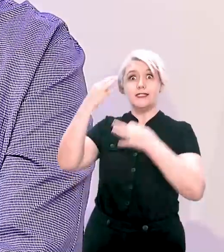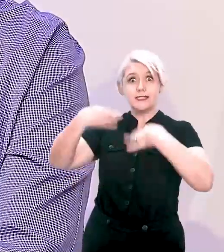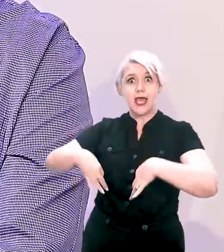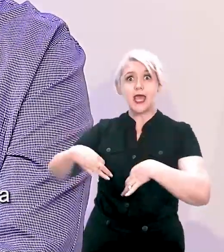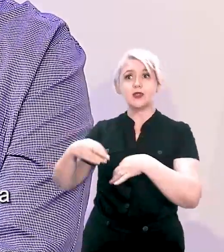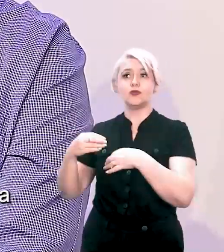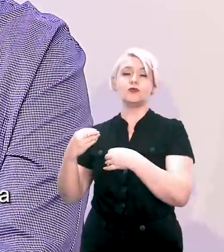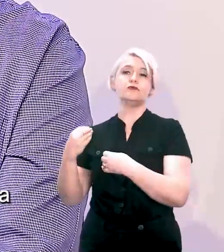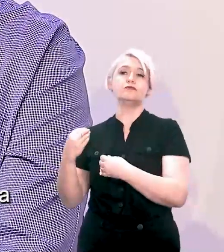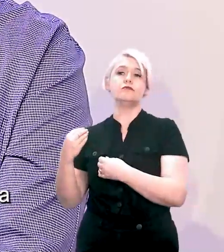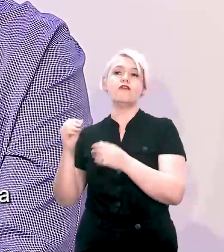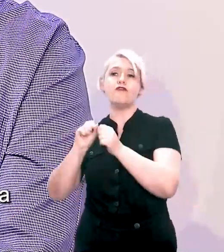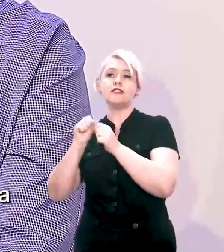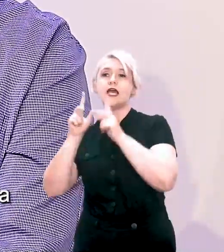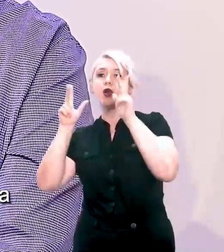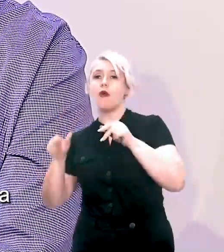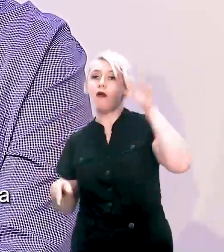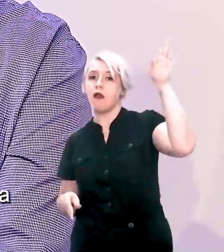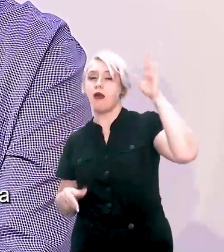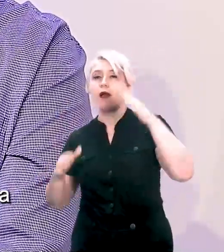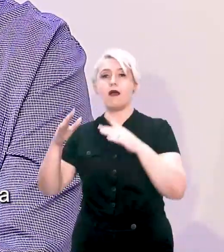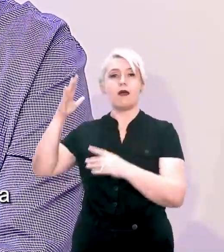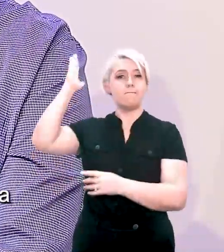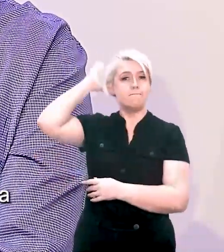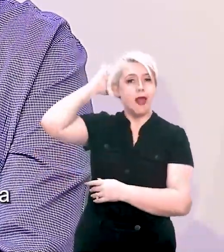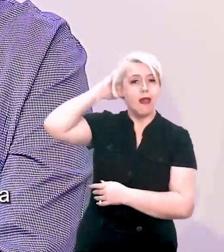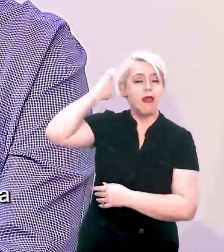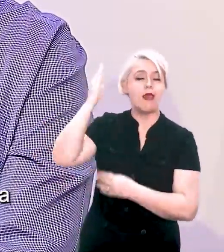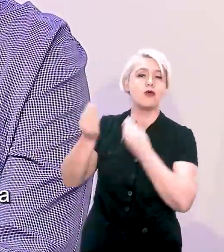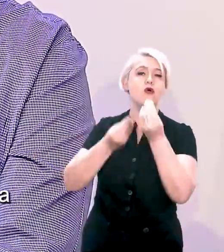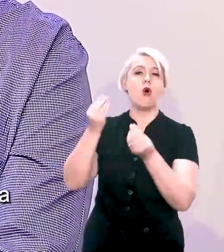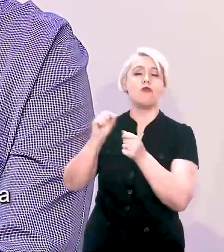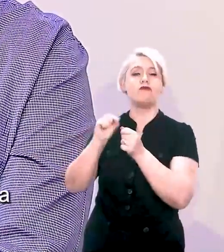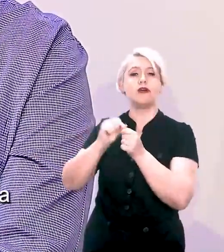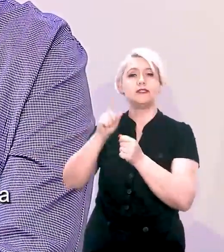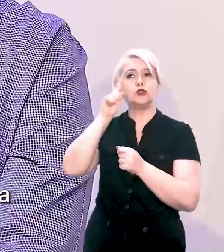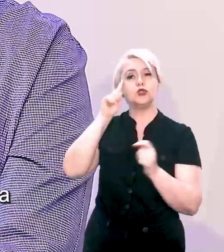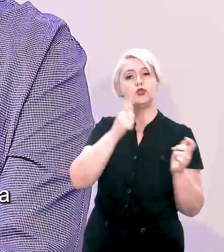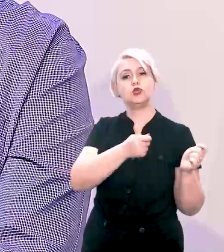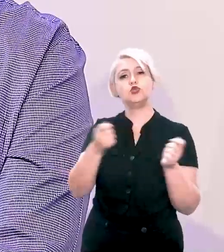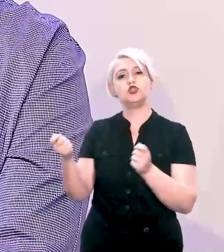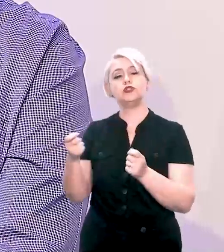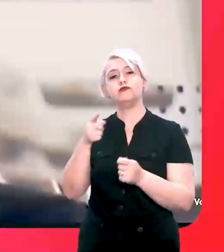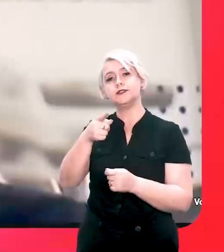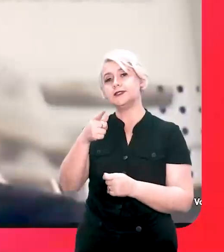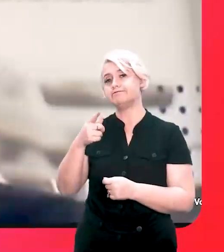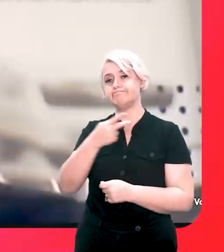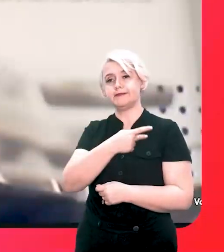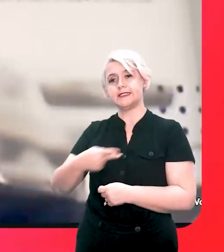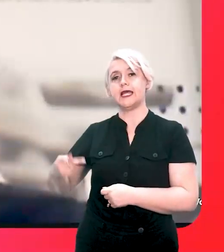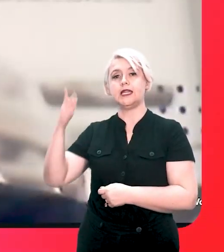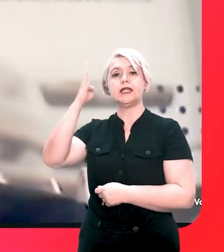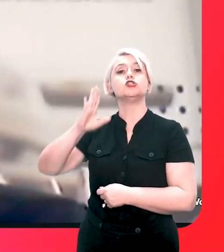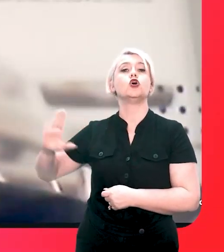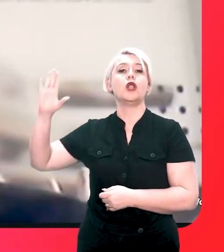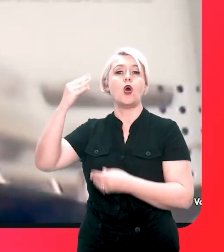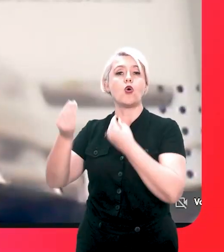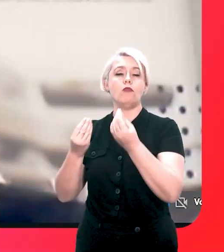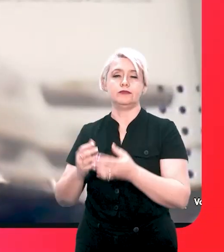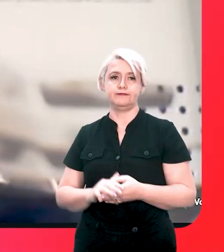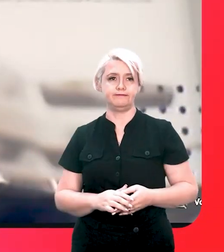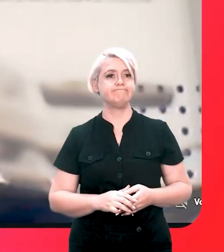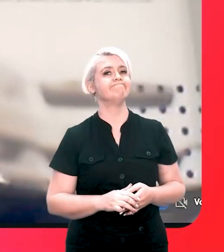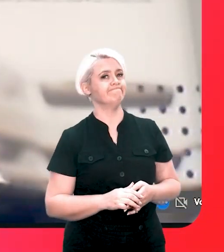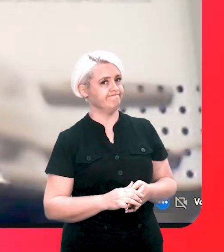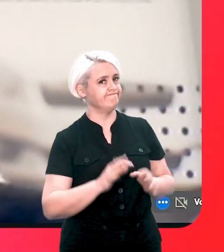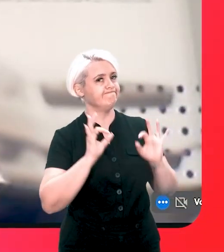do Pará. Como é que você faz isso no seu dia a dia enquanto presidente nacional? É um desafio